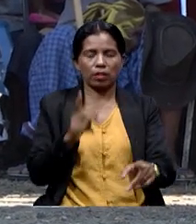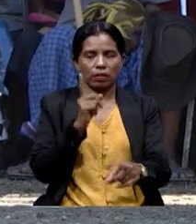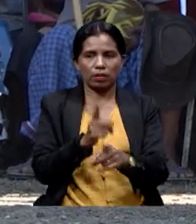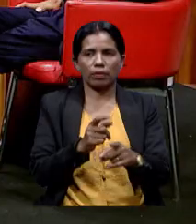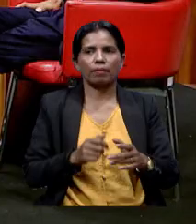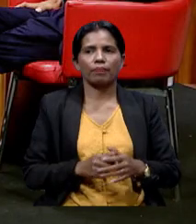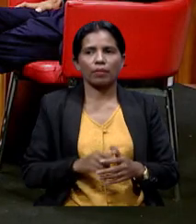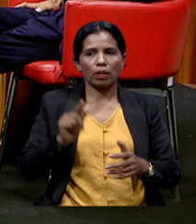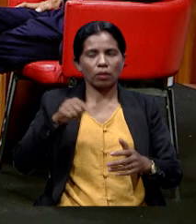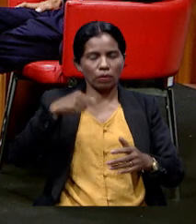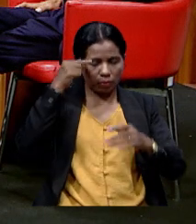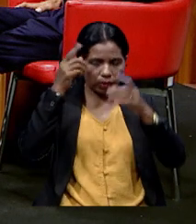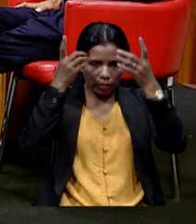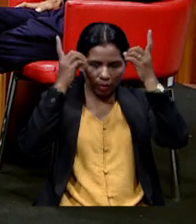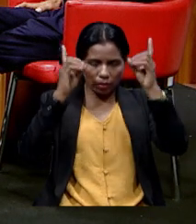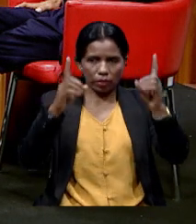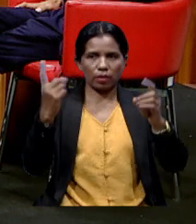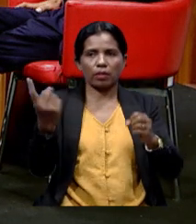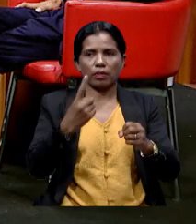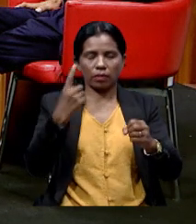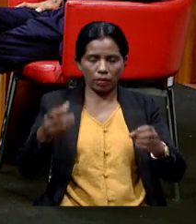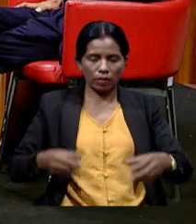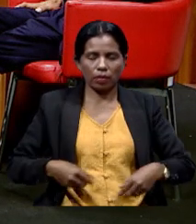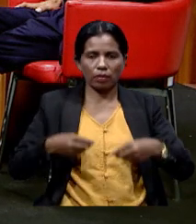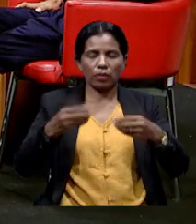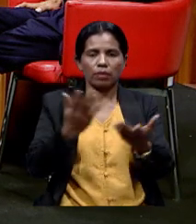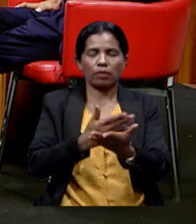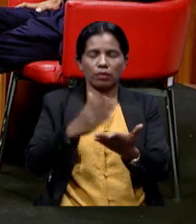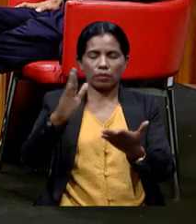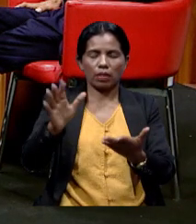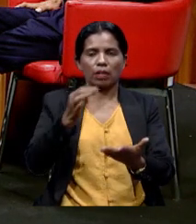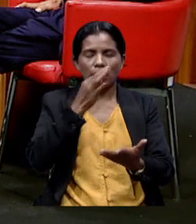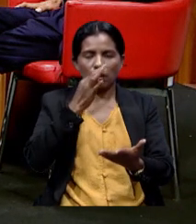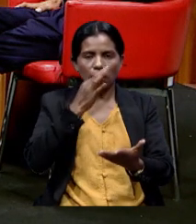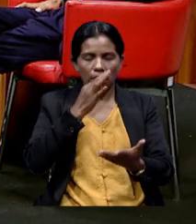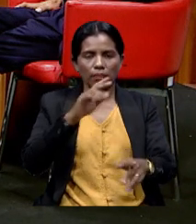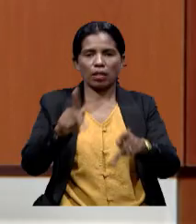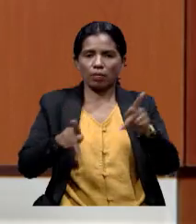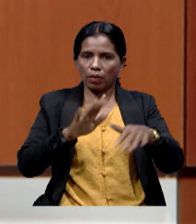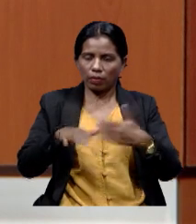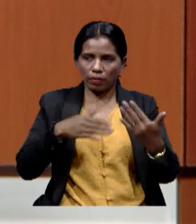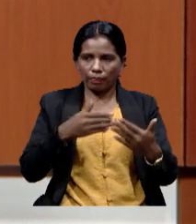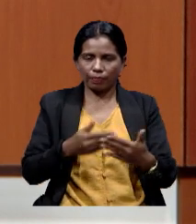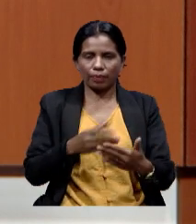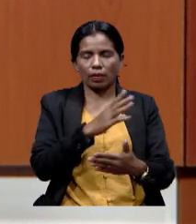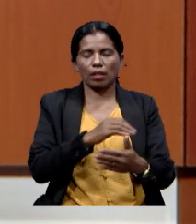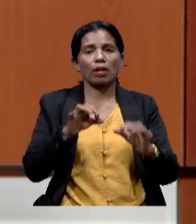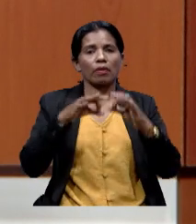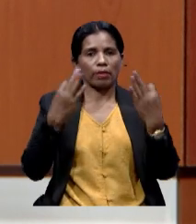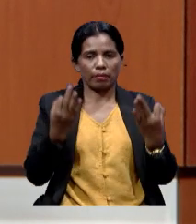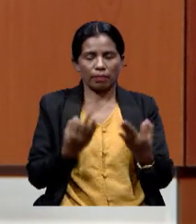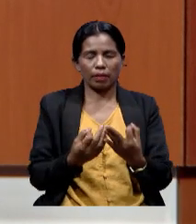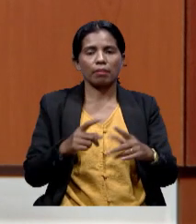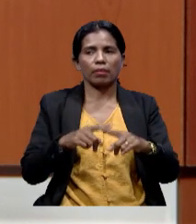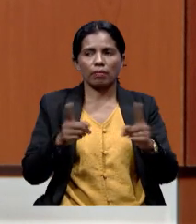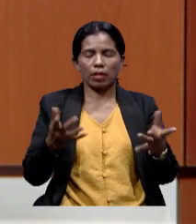Governo foi de decisão, atunafatim foi distribuição Cesta Básica ba itani população, ca agregado família. Mas bem,